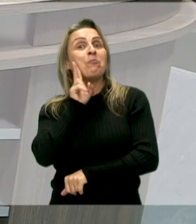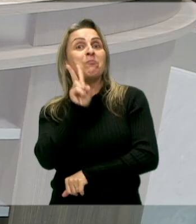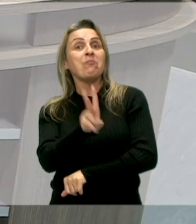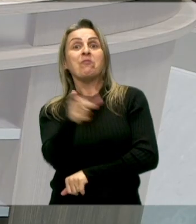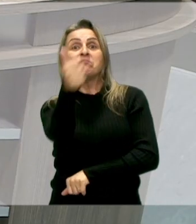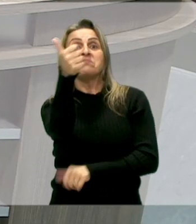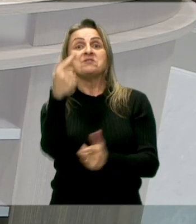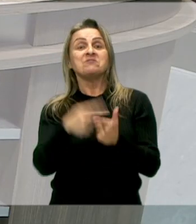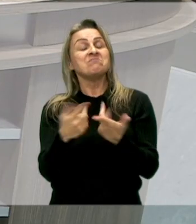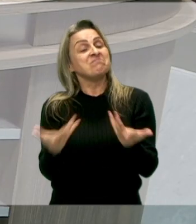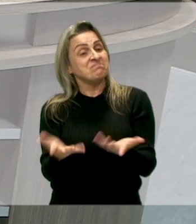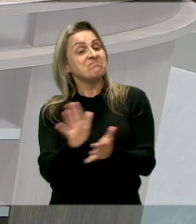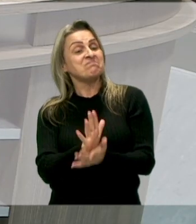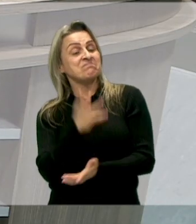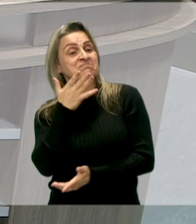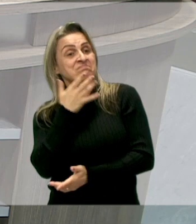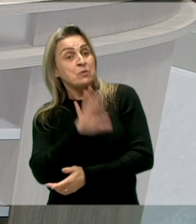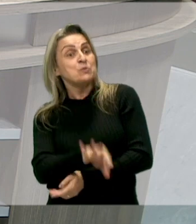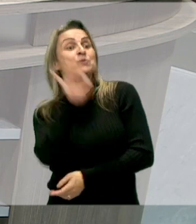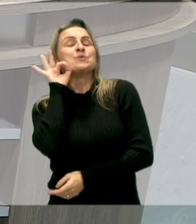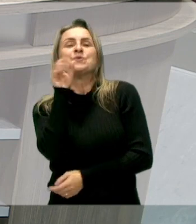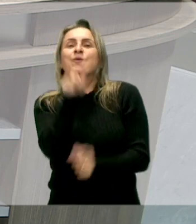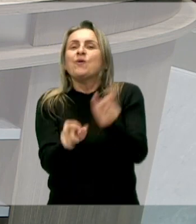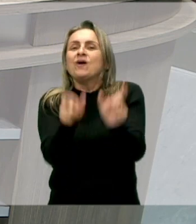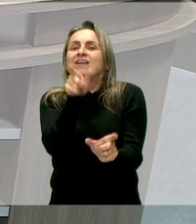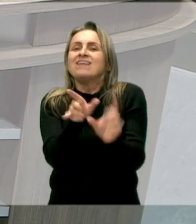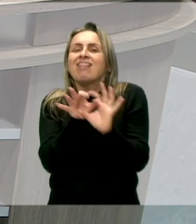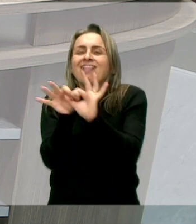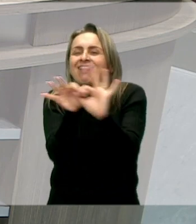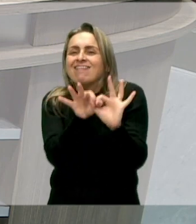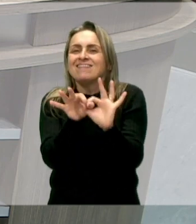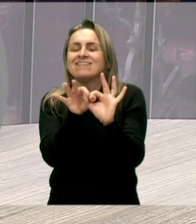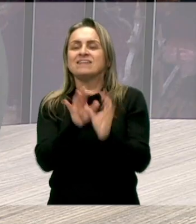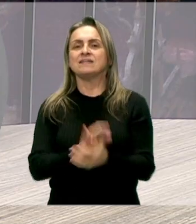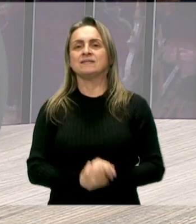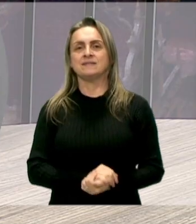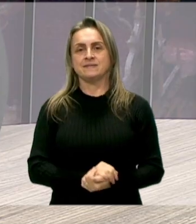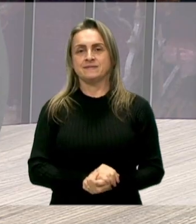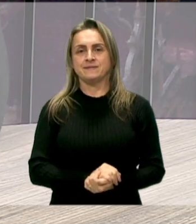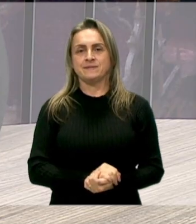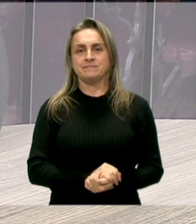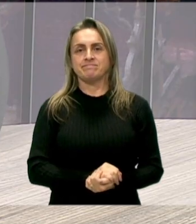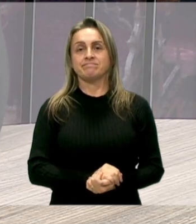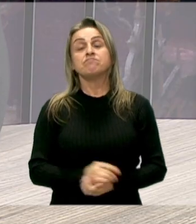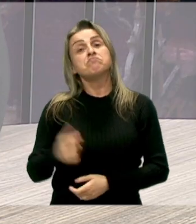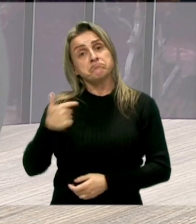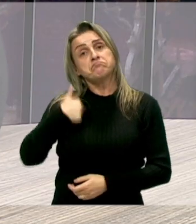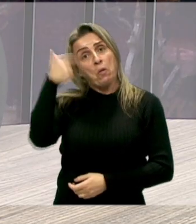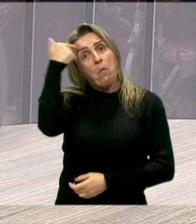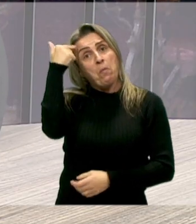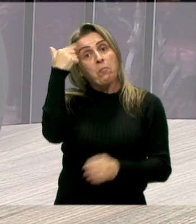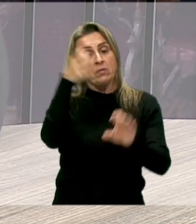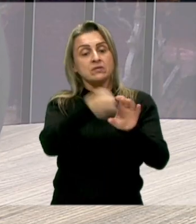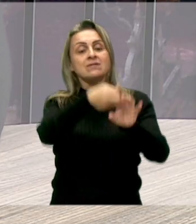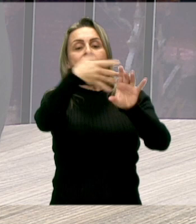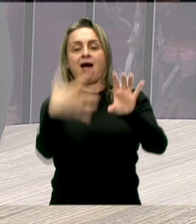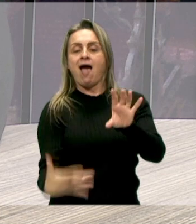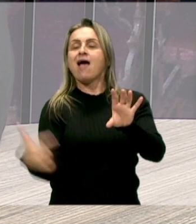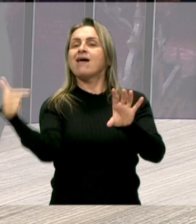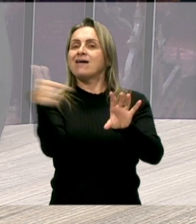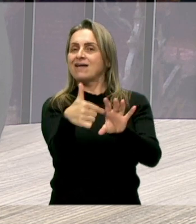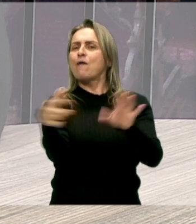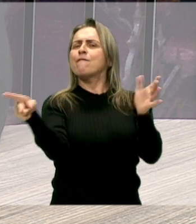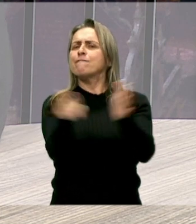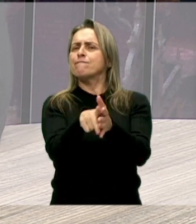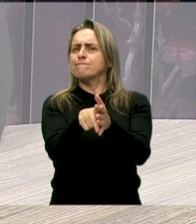prefere que as pessoas estejam mais, sim, juntos, né? Eu penso que é uma característica muito forte do nosso festival, isso, assim. Hoje